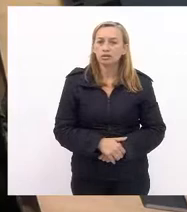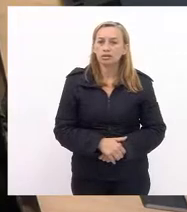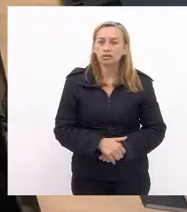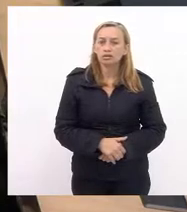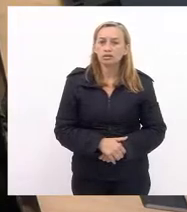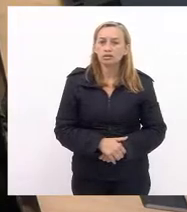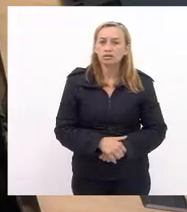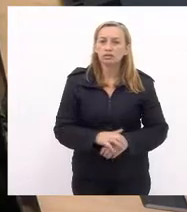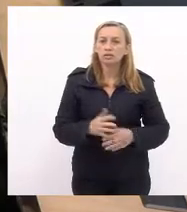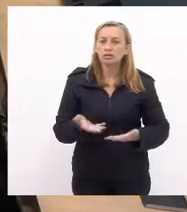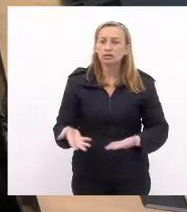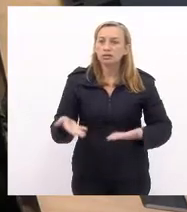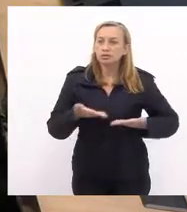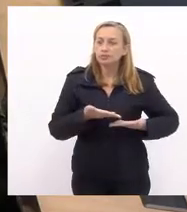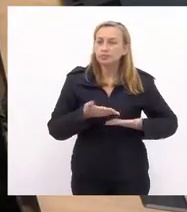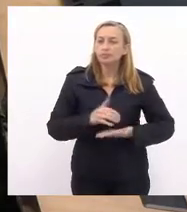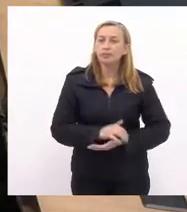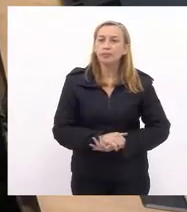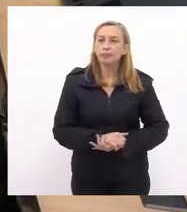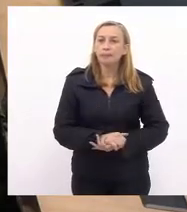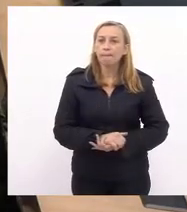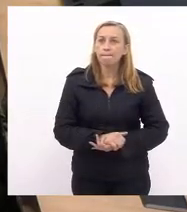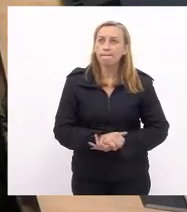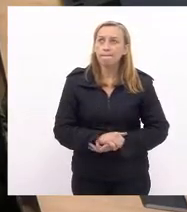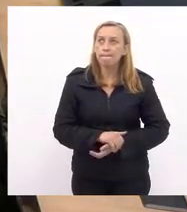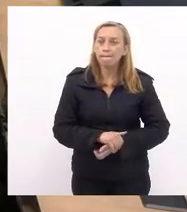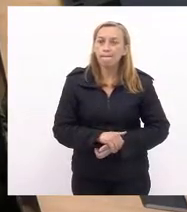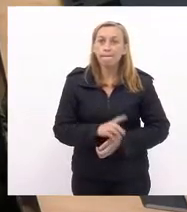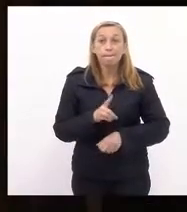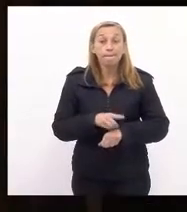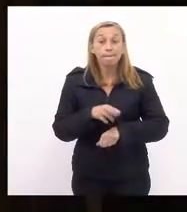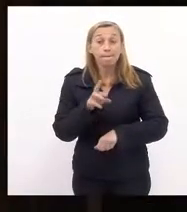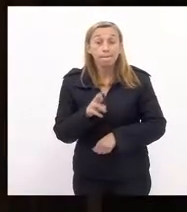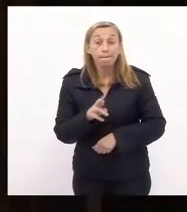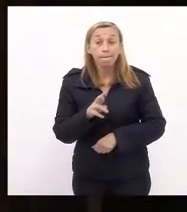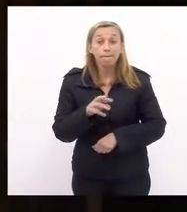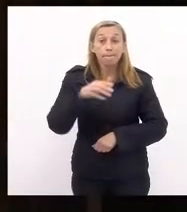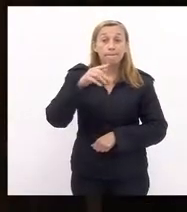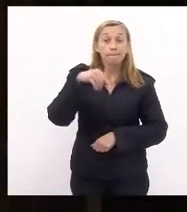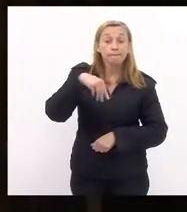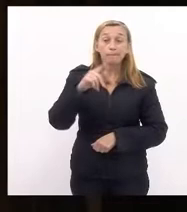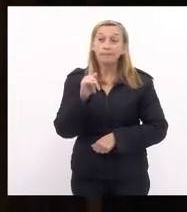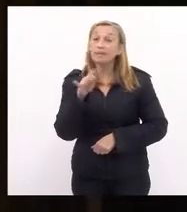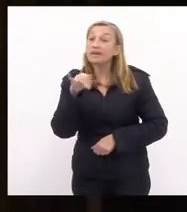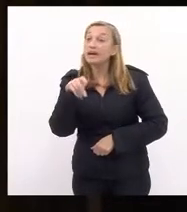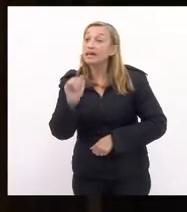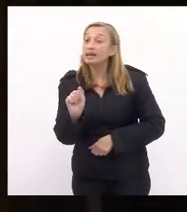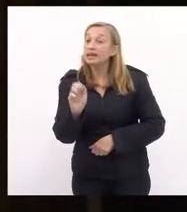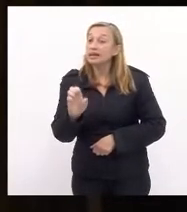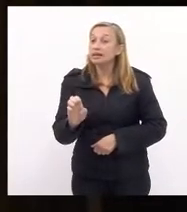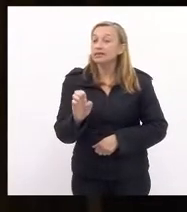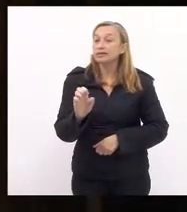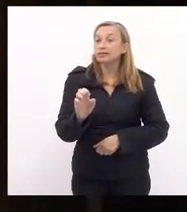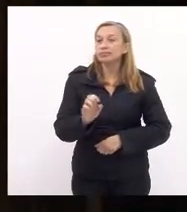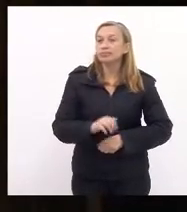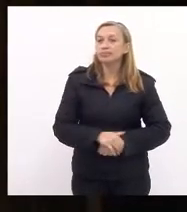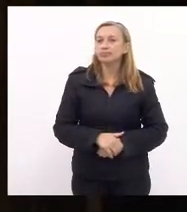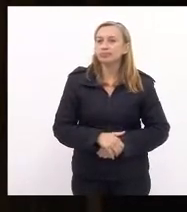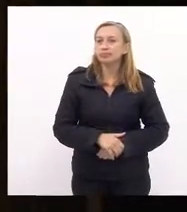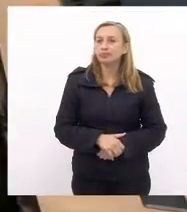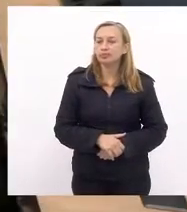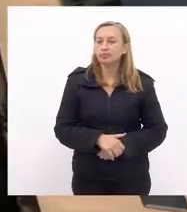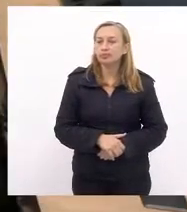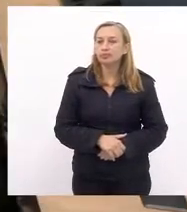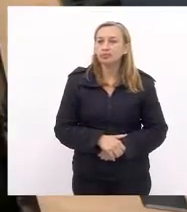Tenho a honra de chamar a excelentíssima doutora Magali de Ornelas Marques.